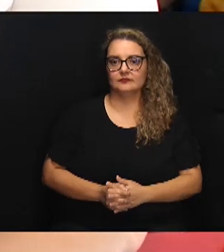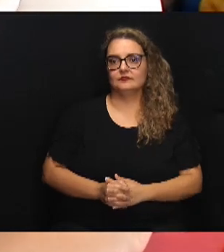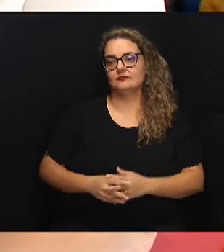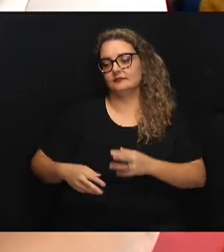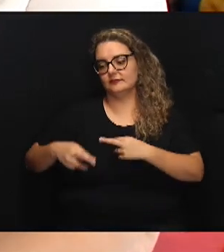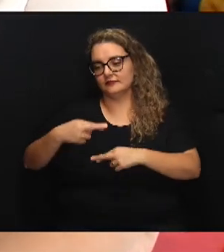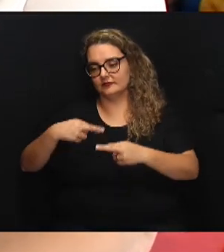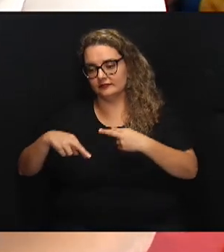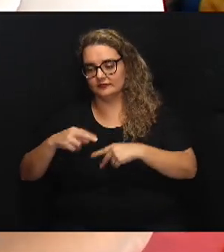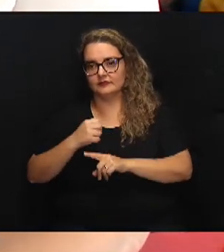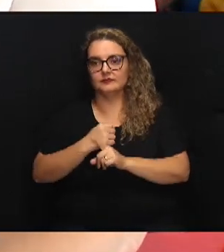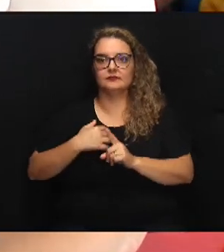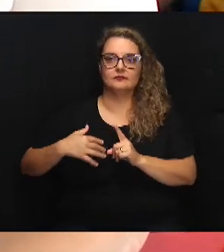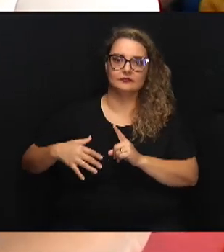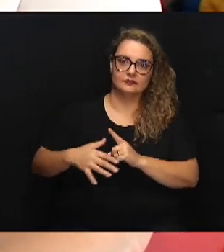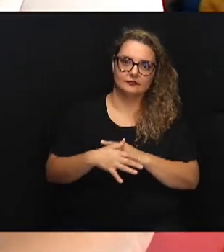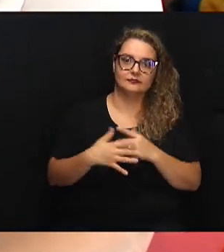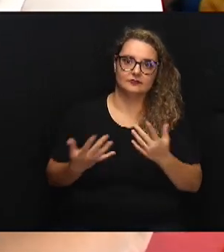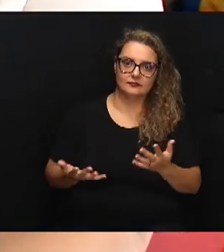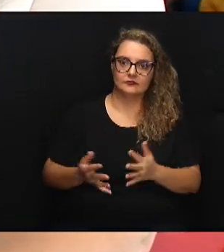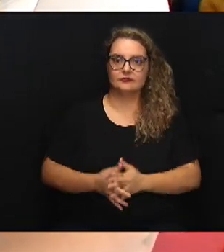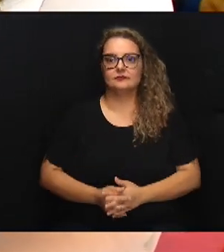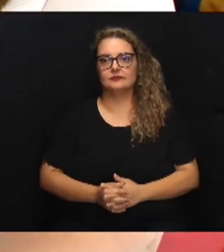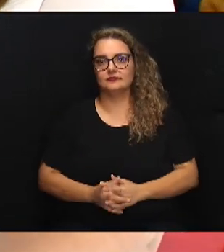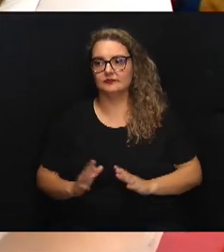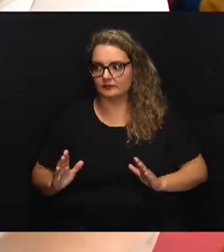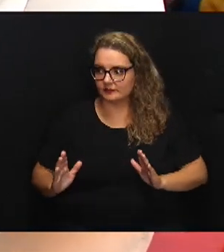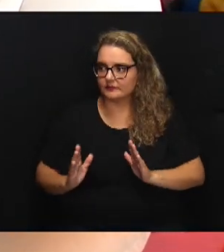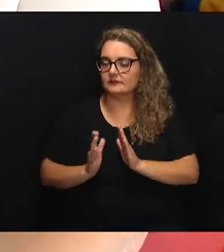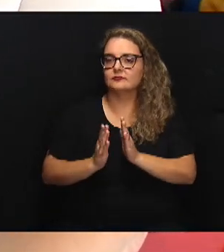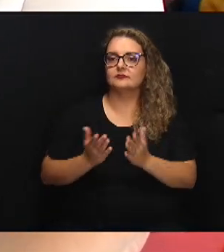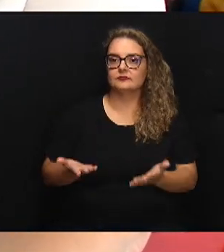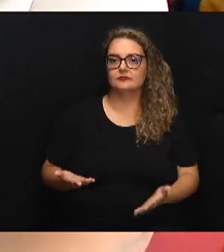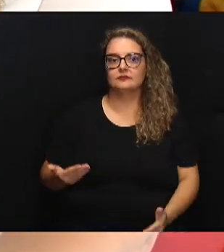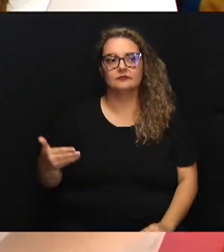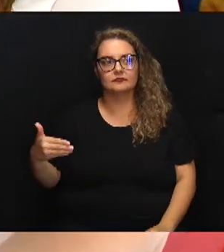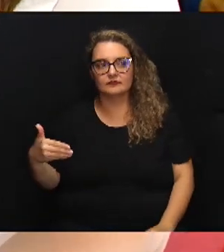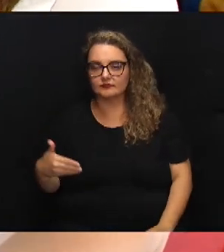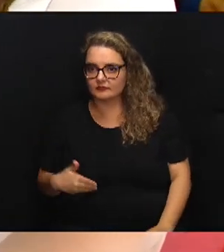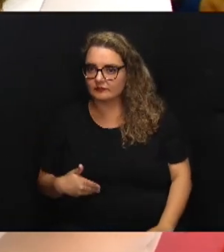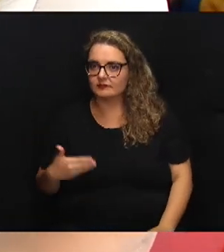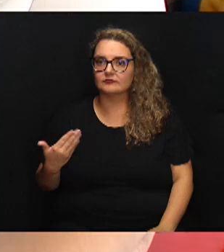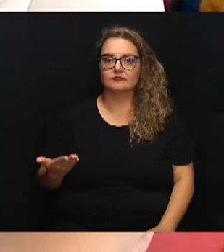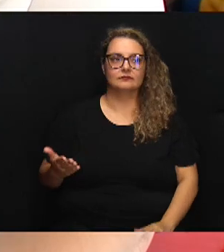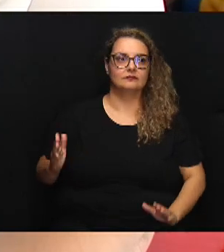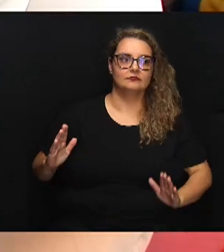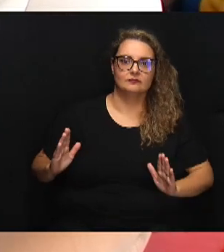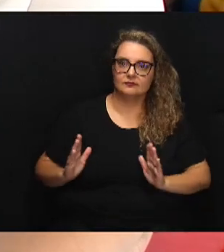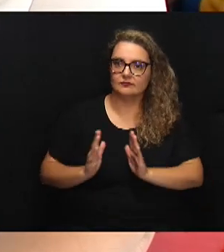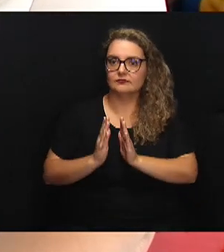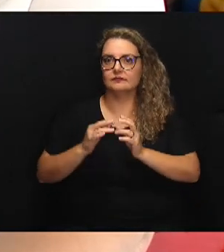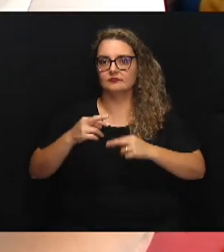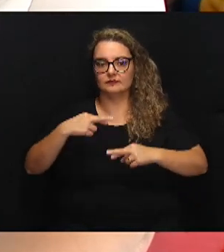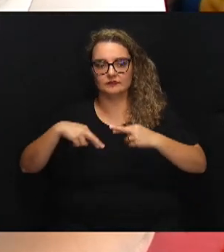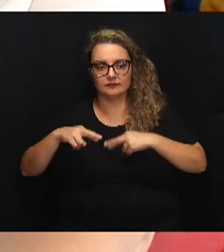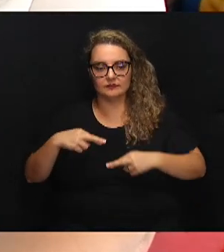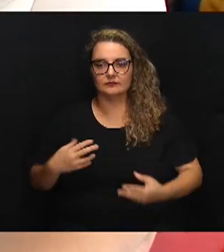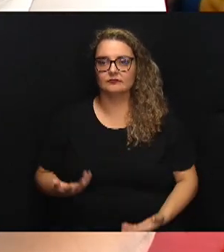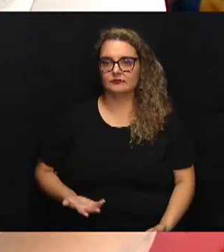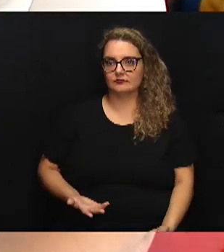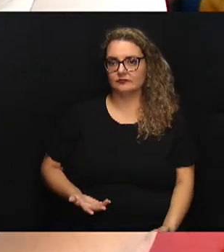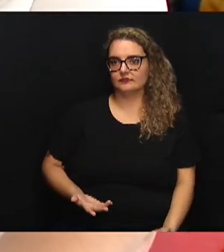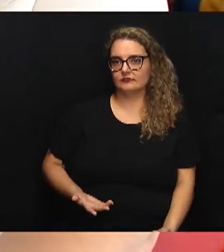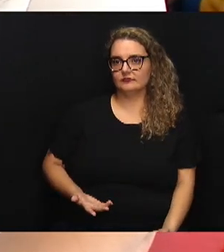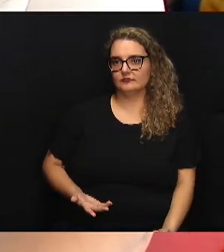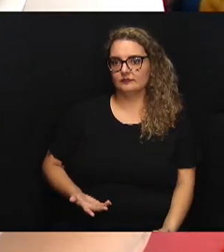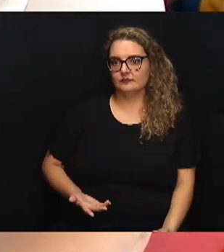sociais, de enfrentamento, né, à fome, enfrentamento às questões